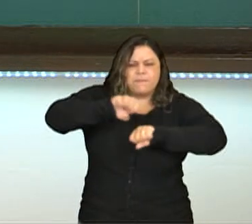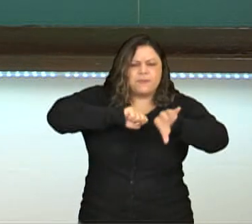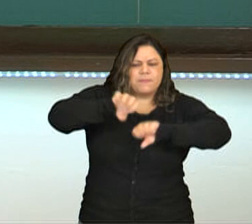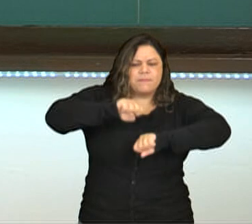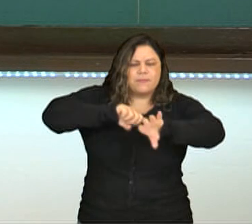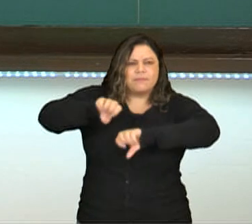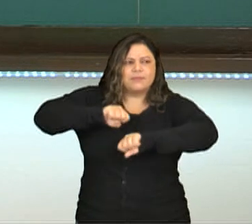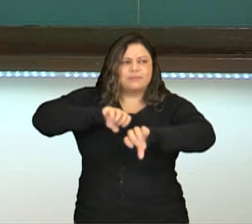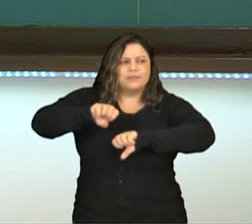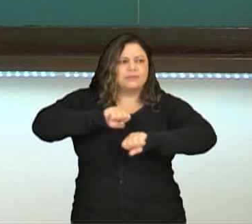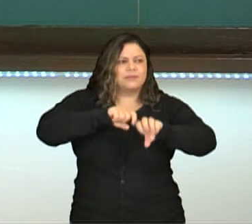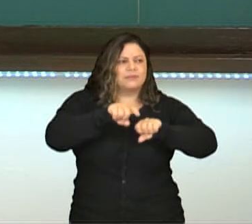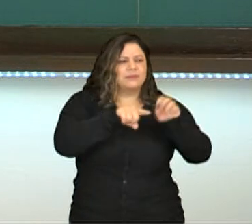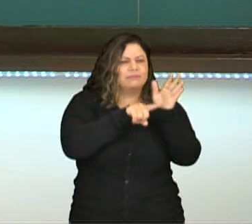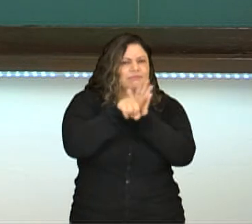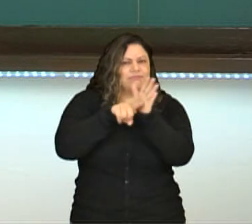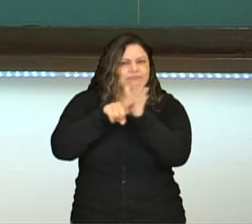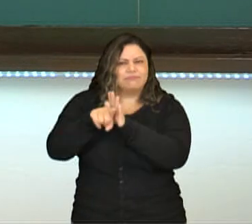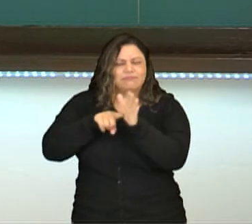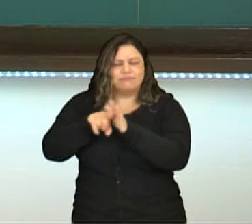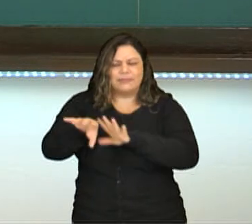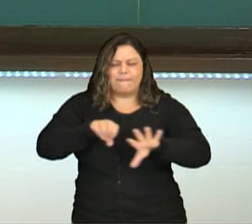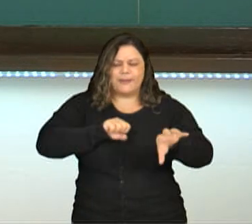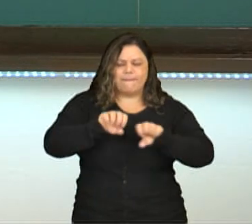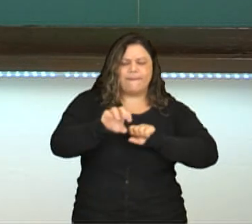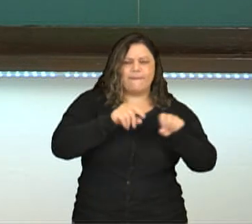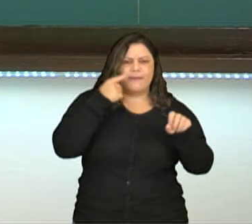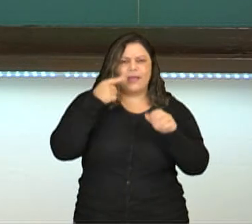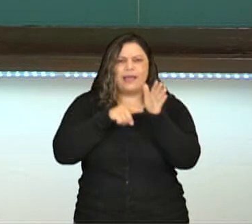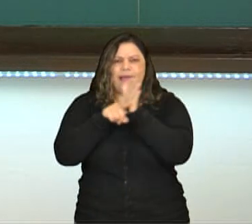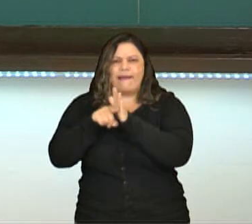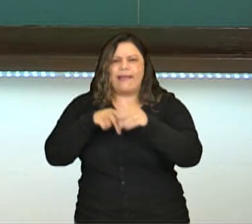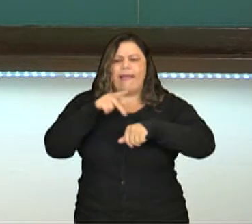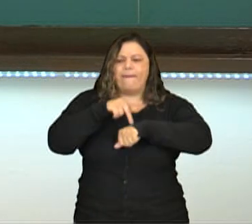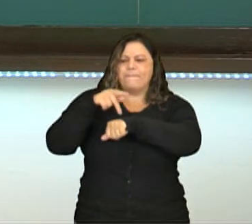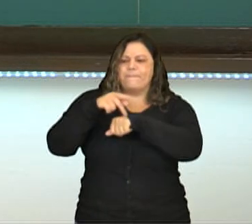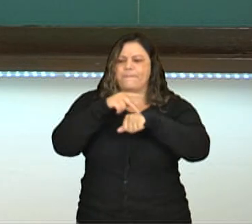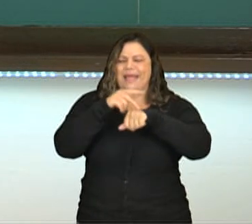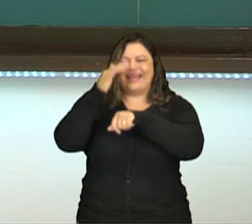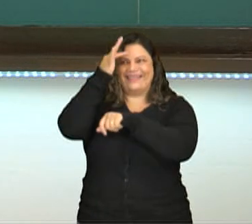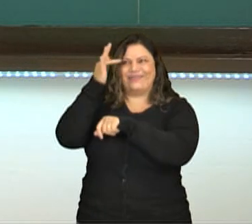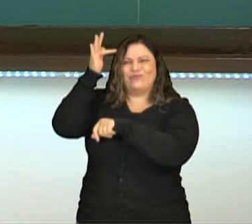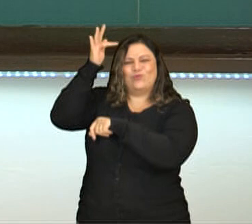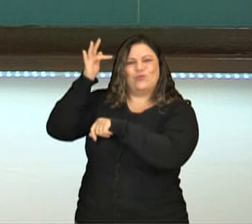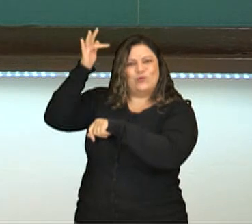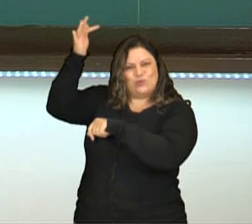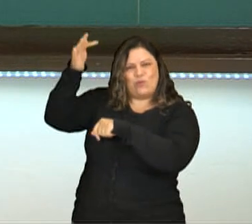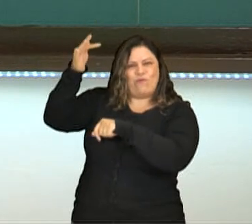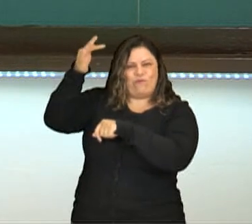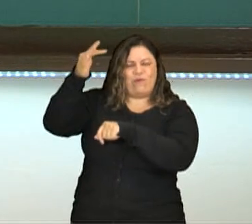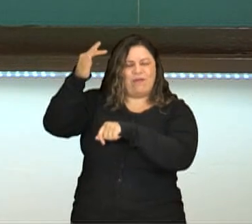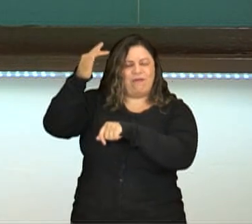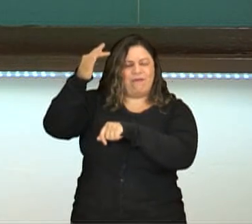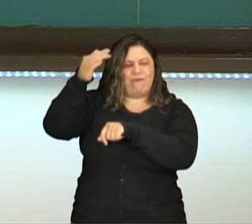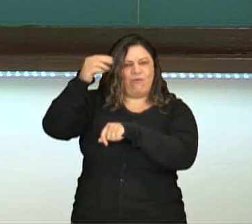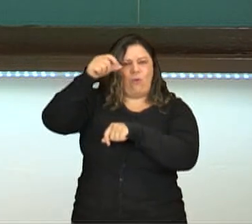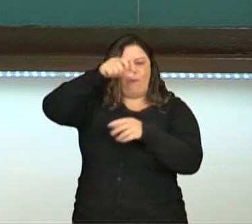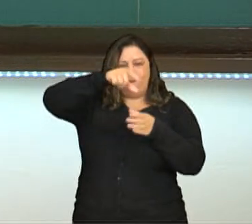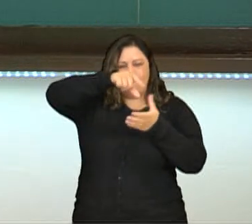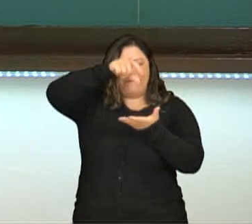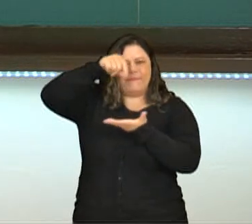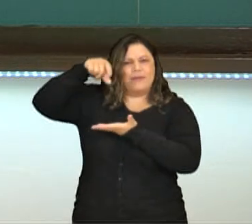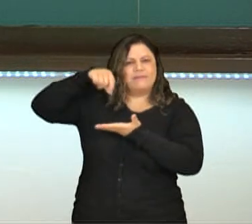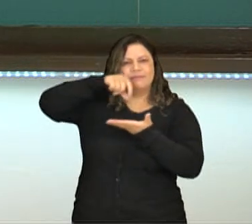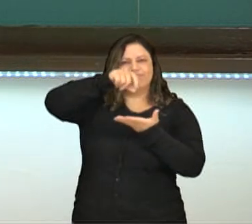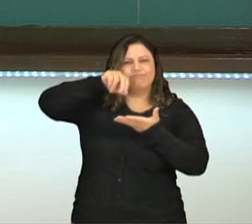mística, como, por exemplo, buscar o elixir da vida eterna ou a pedra filosofal, que transformaria tudo em ouro. Então, isso aqui já é a base